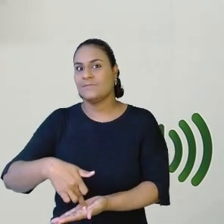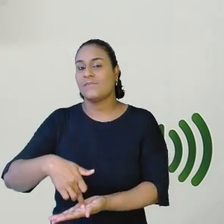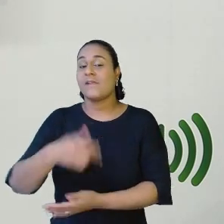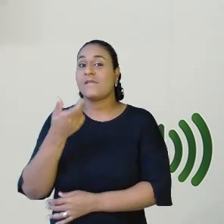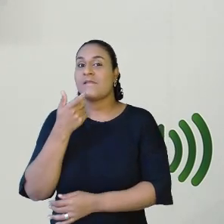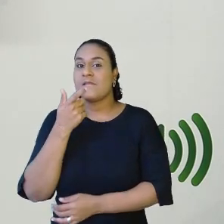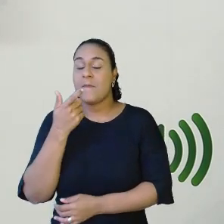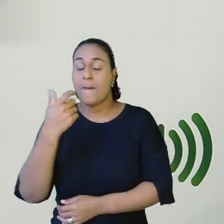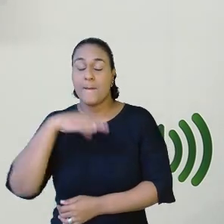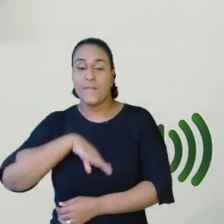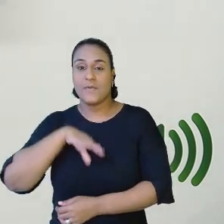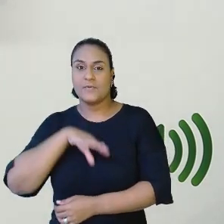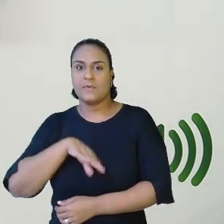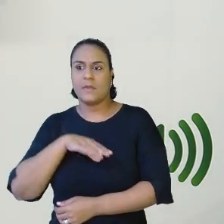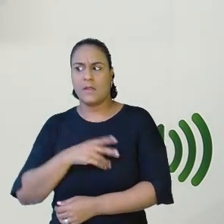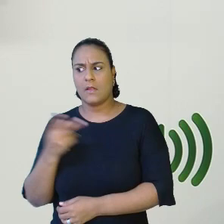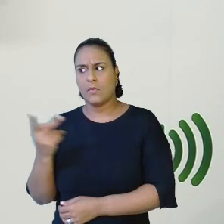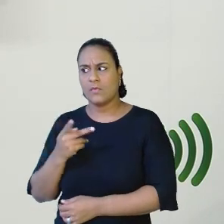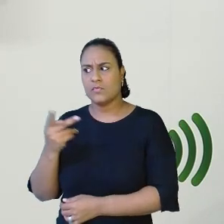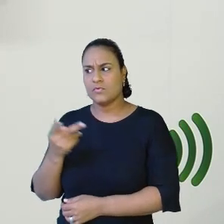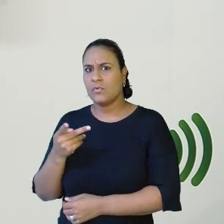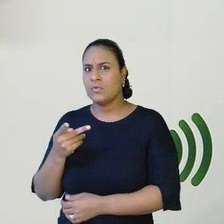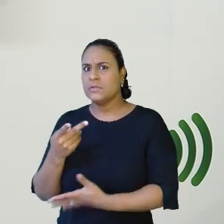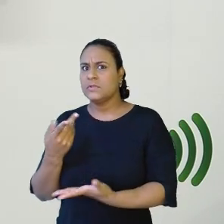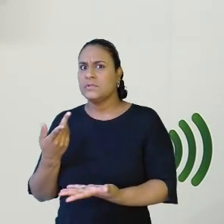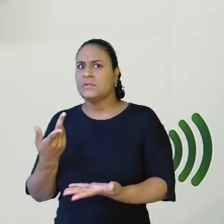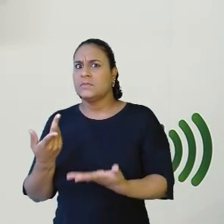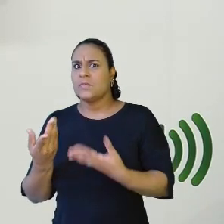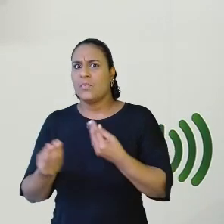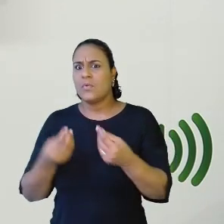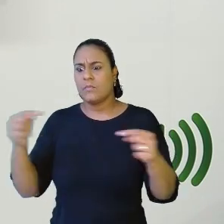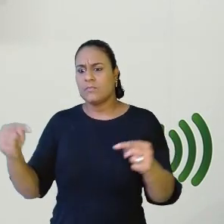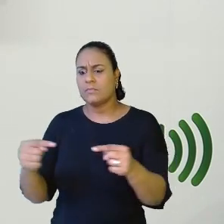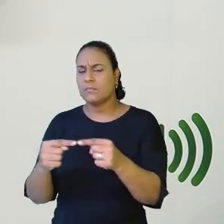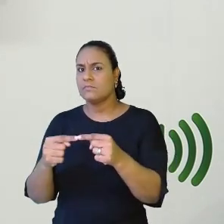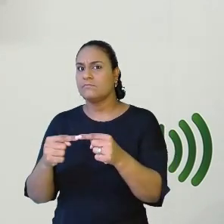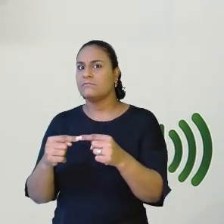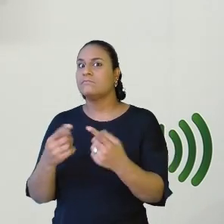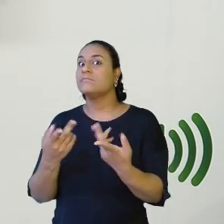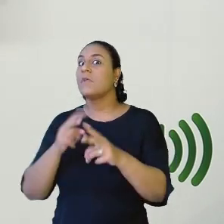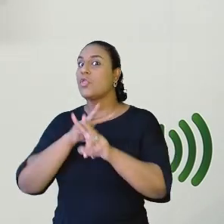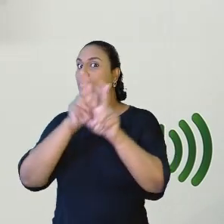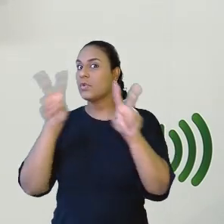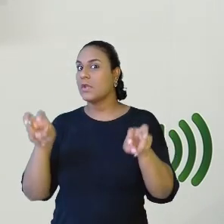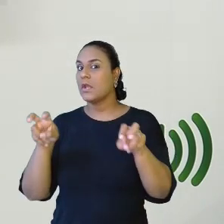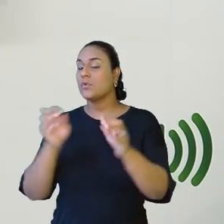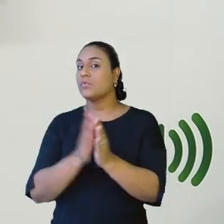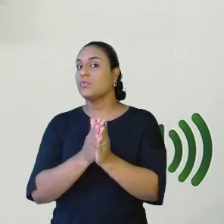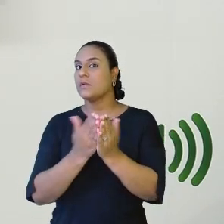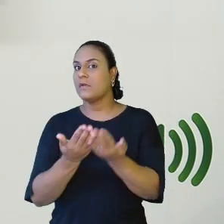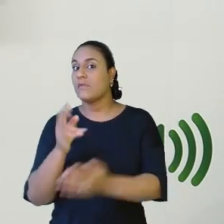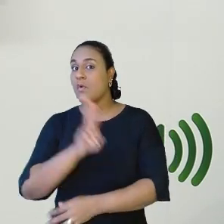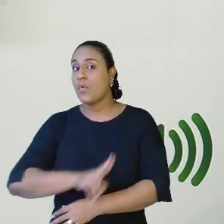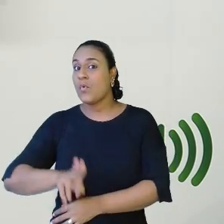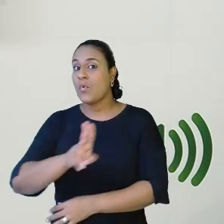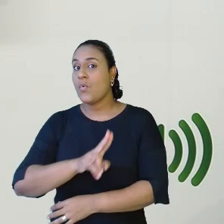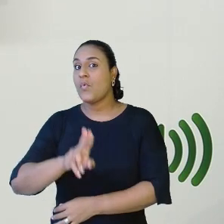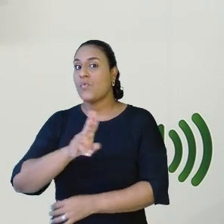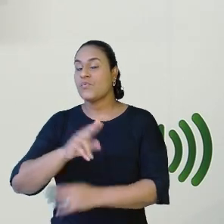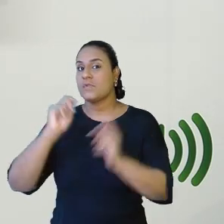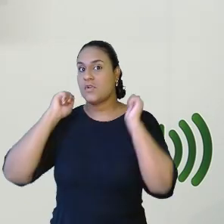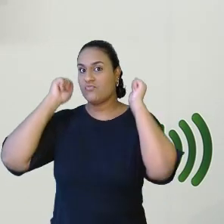uma coisa em comum. Eu acho que vocês já entenderam qual é, né? Está lá no título do livro. Eles usam